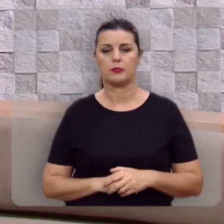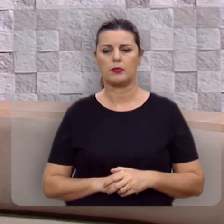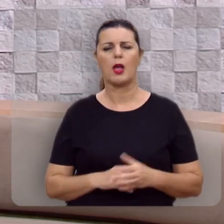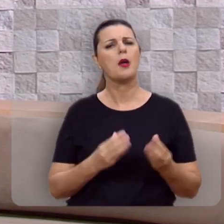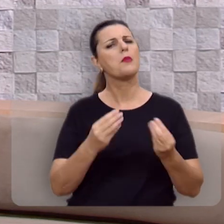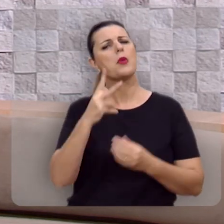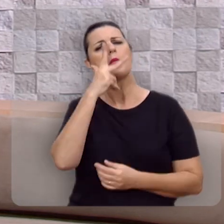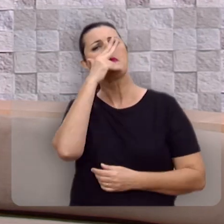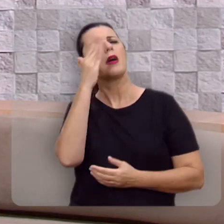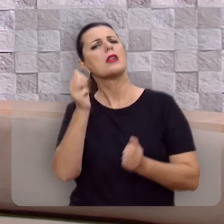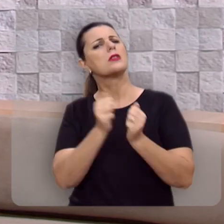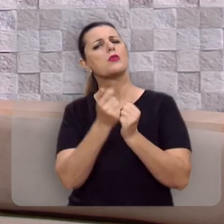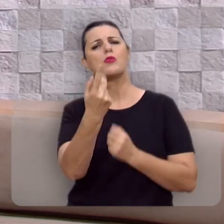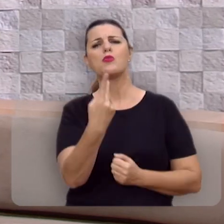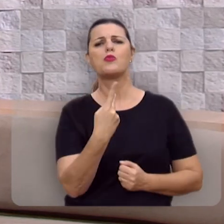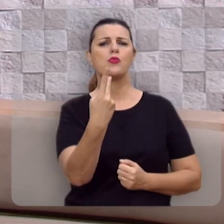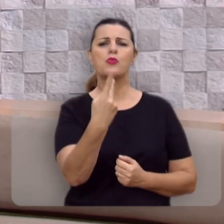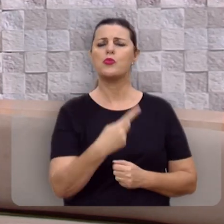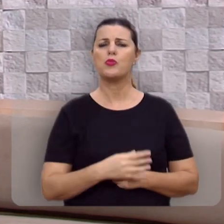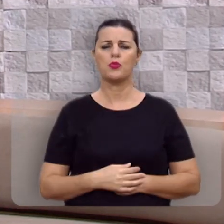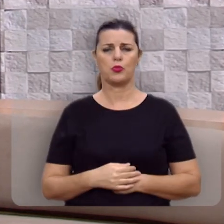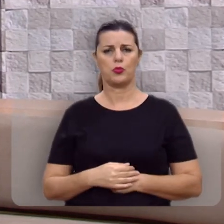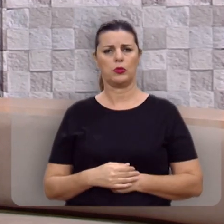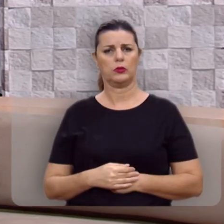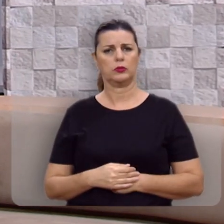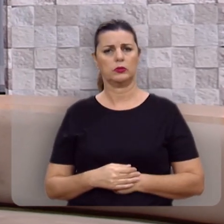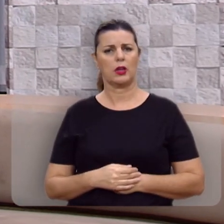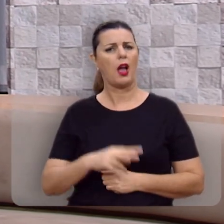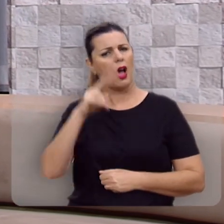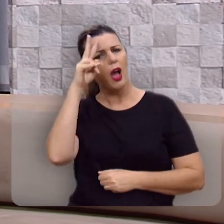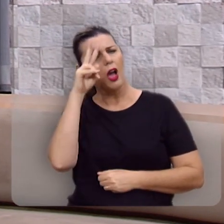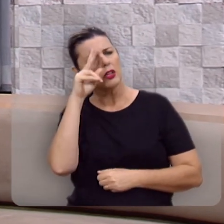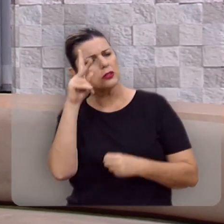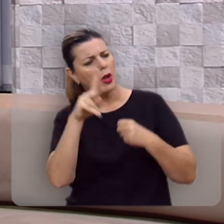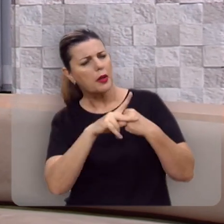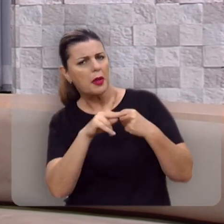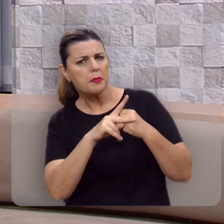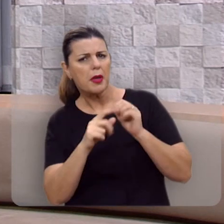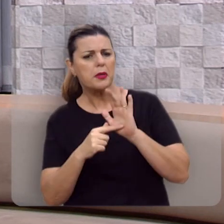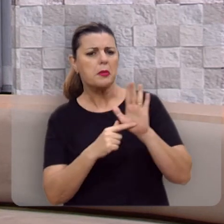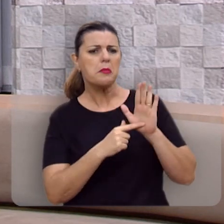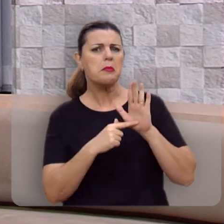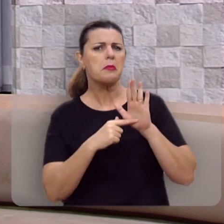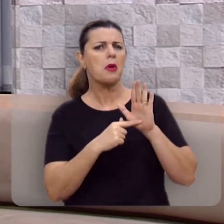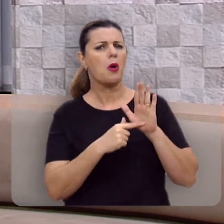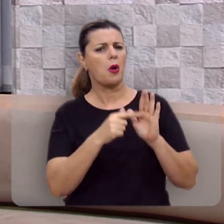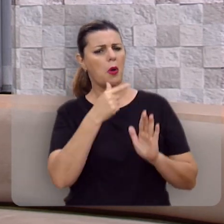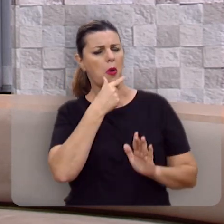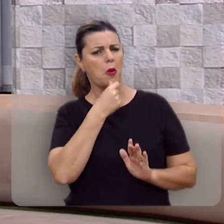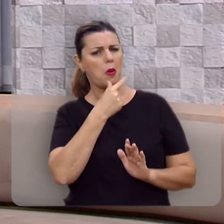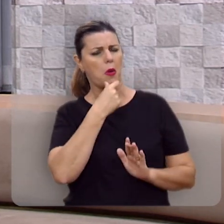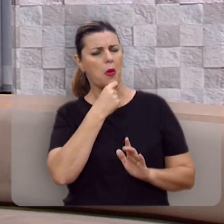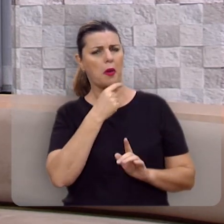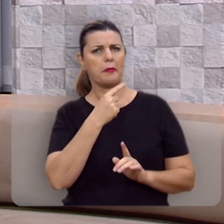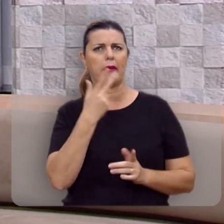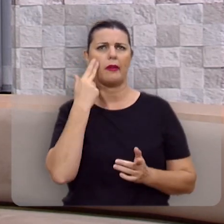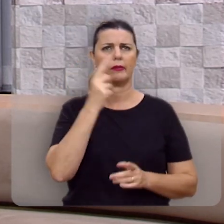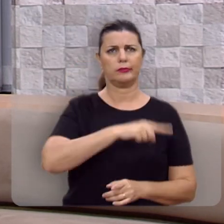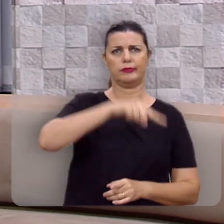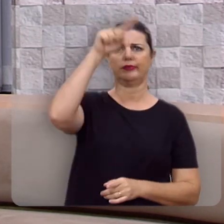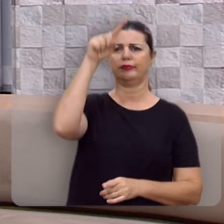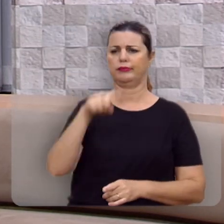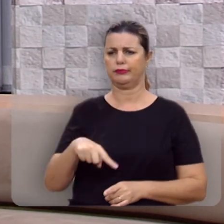é muito parecido com você e comigo. A história de Pedro retrata que ele era um homem de altos e